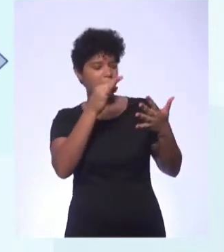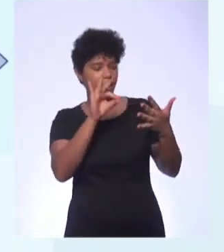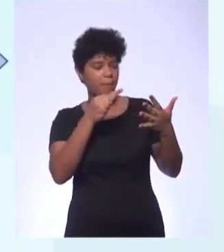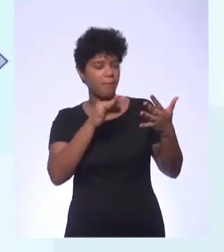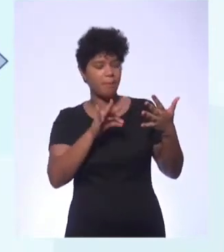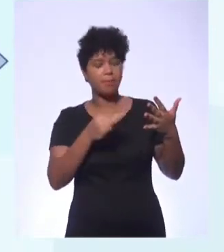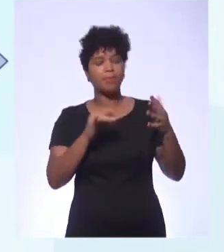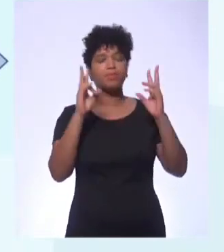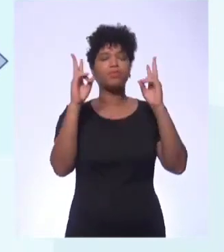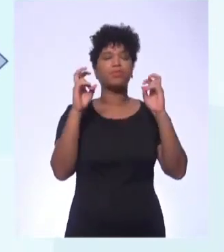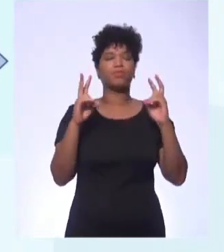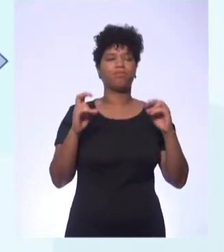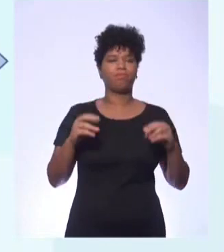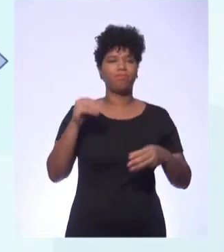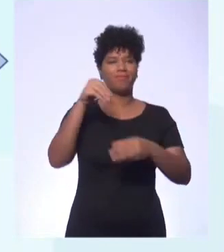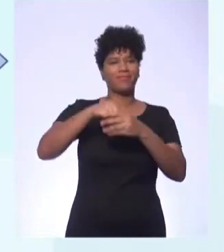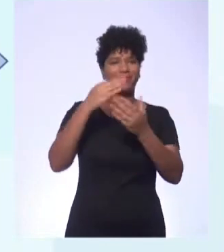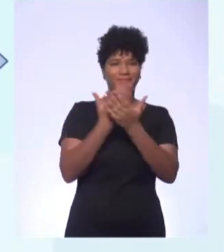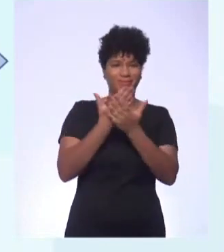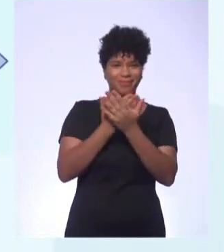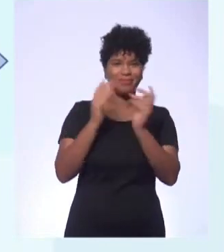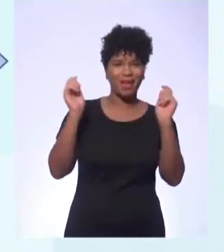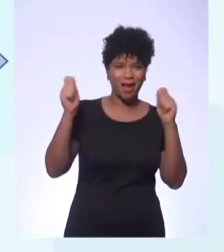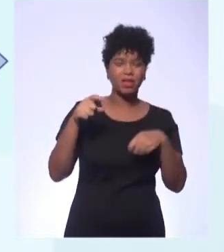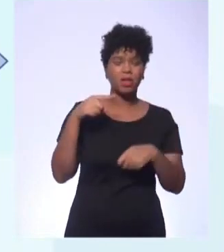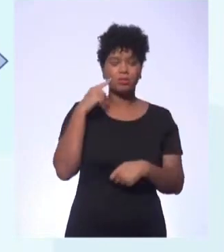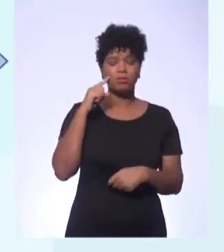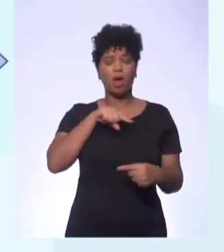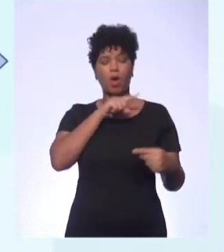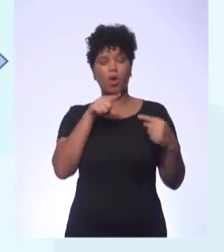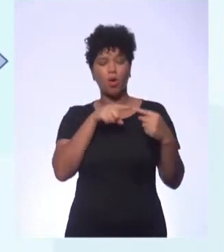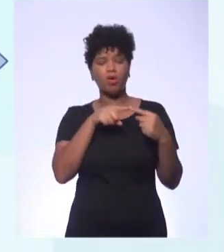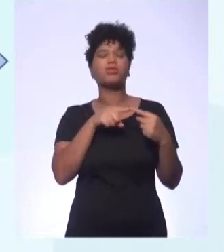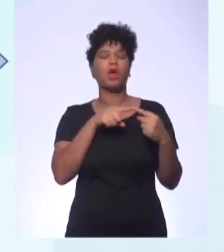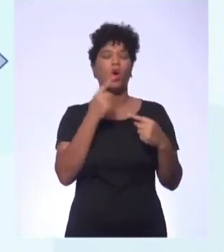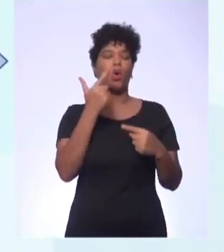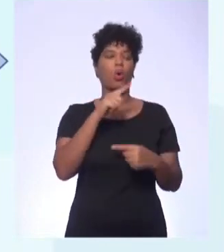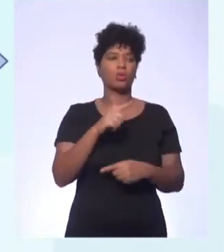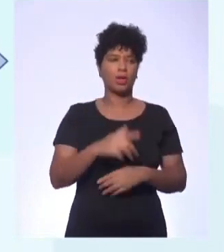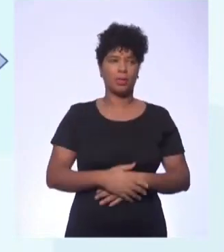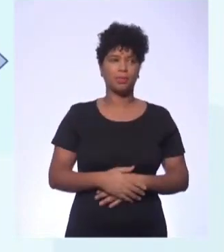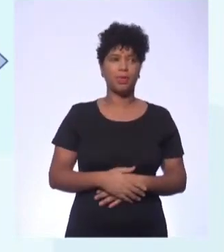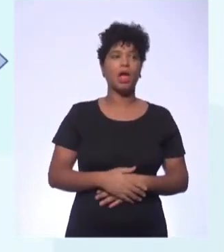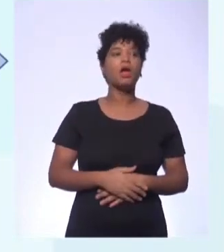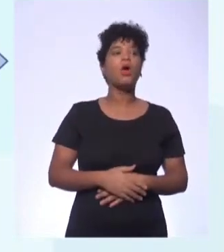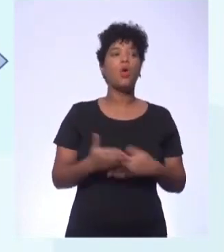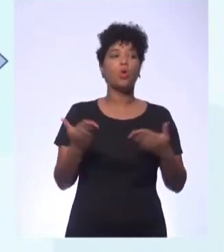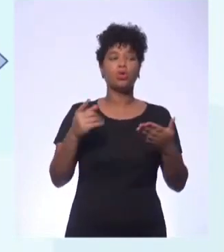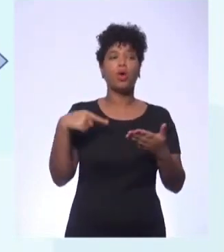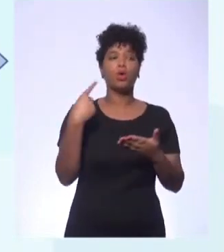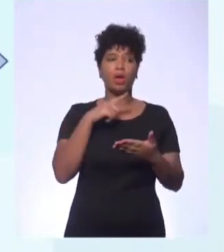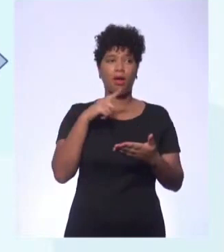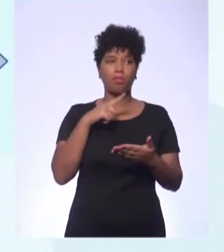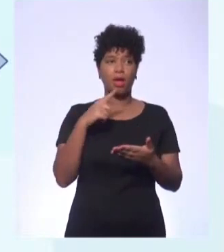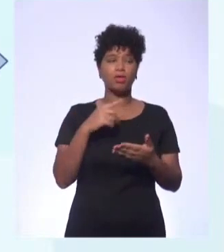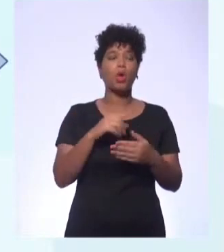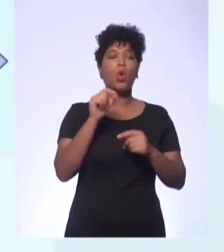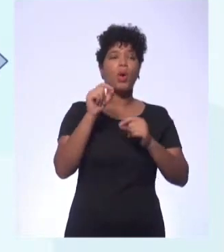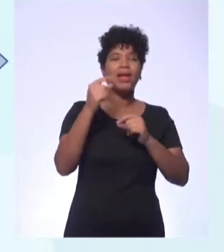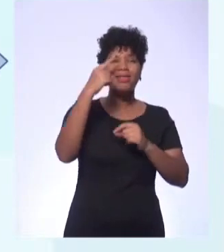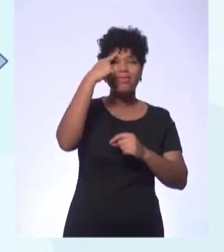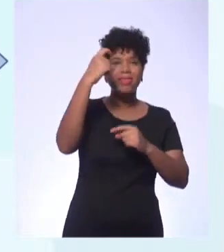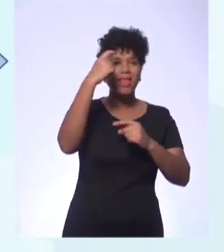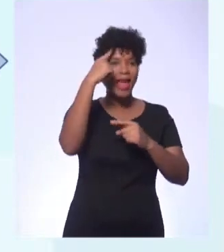de temas, para que a gente consiga, então, atingir a nossa habilidade. Então, nós vamos trabalhar hoje com processos